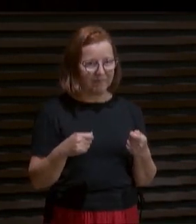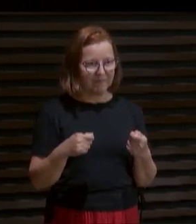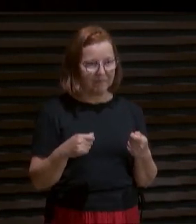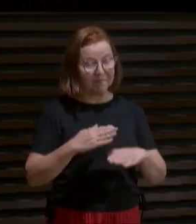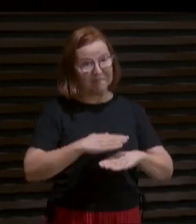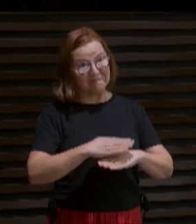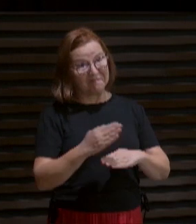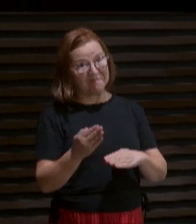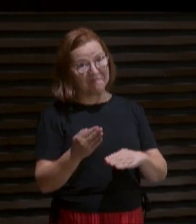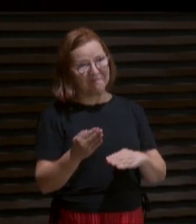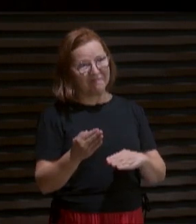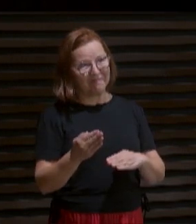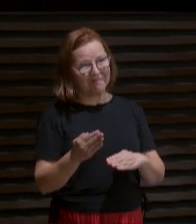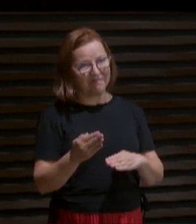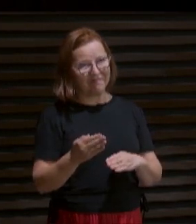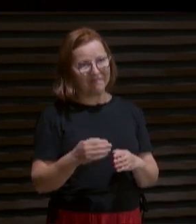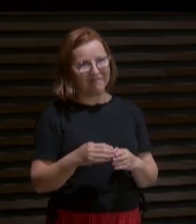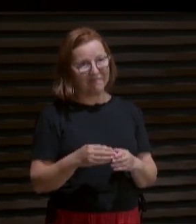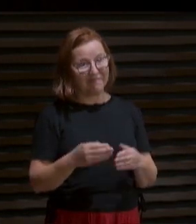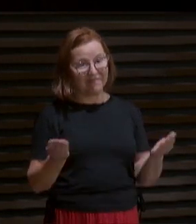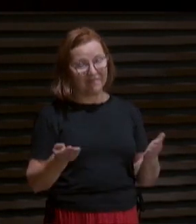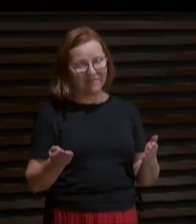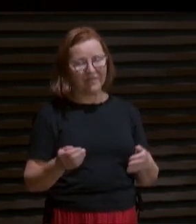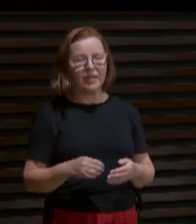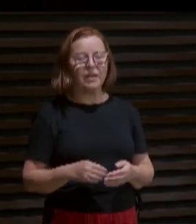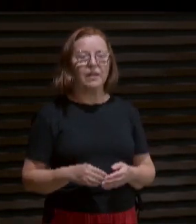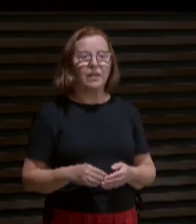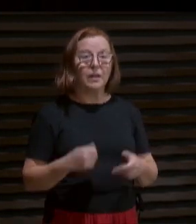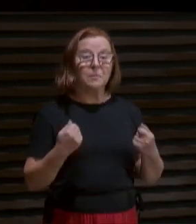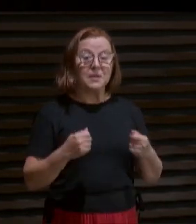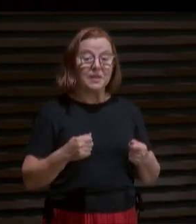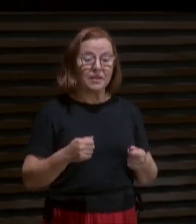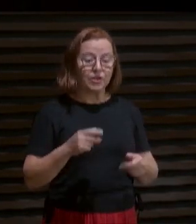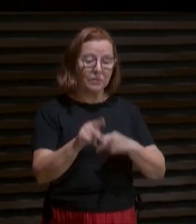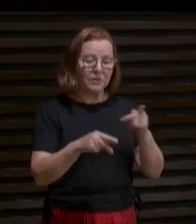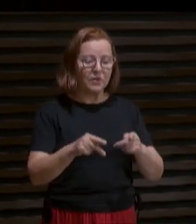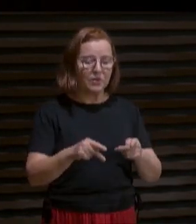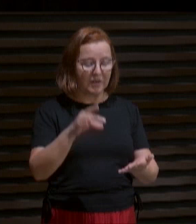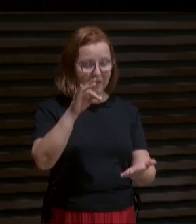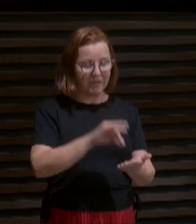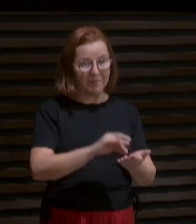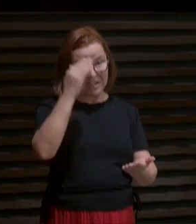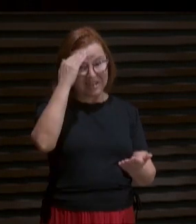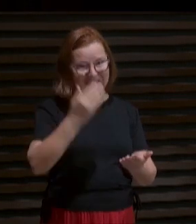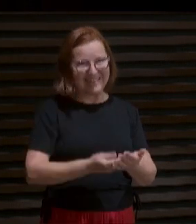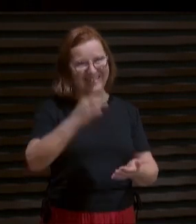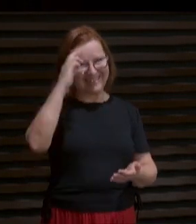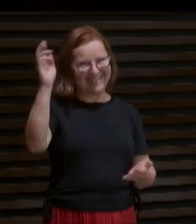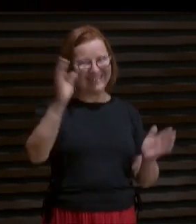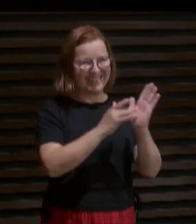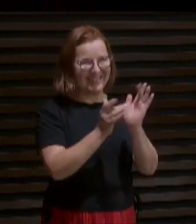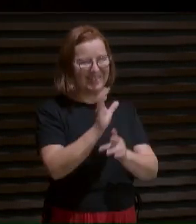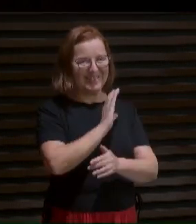mais do que nunca de pessoas que realmente creem no Senhor Jesus Cristo, que creem